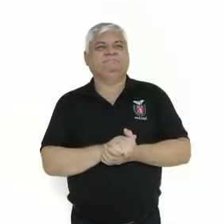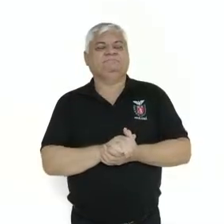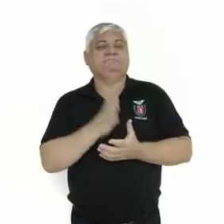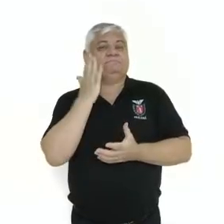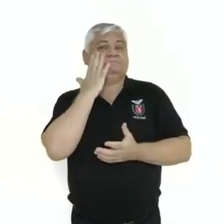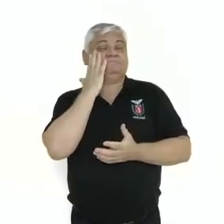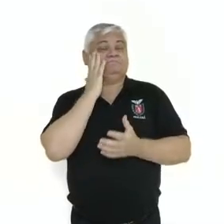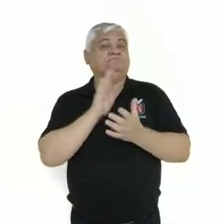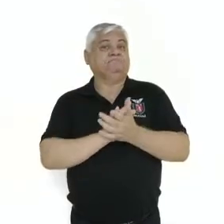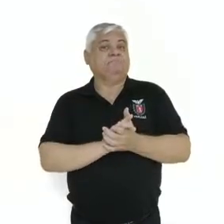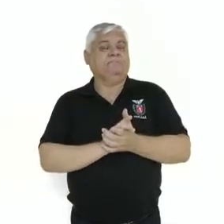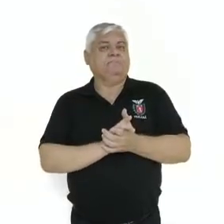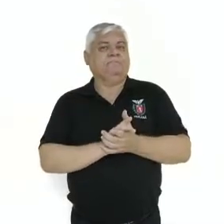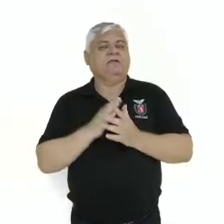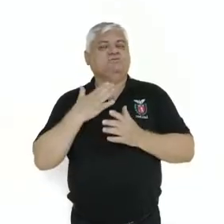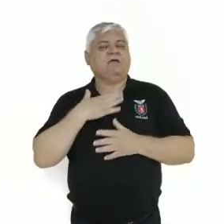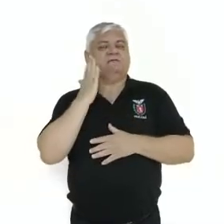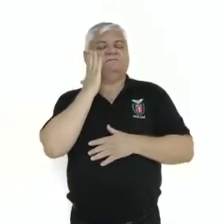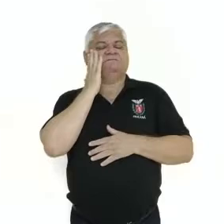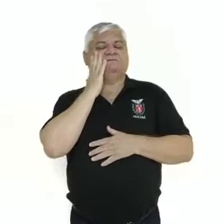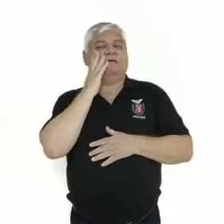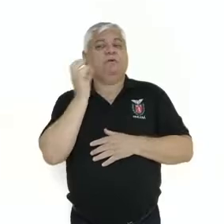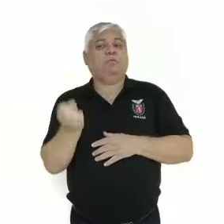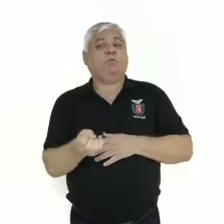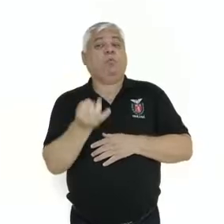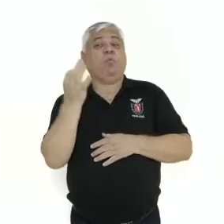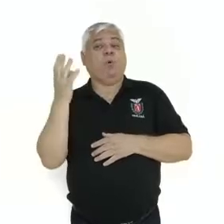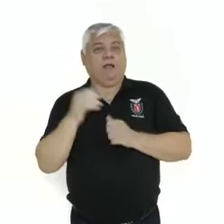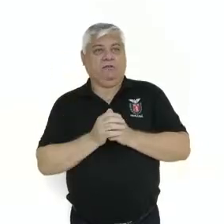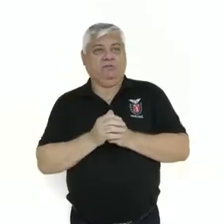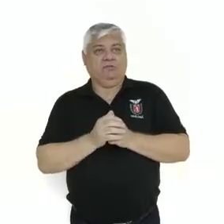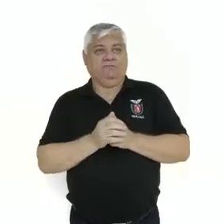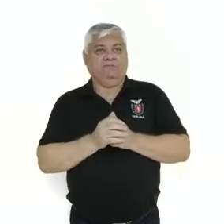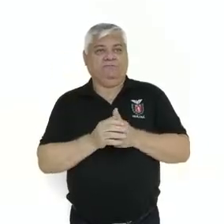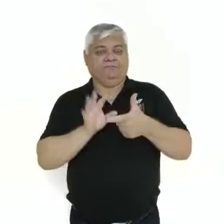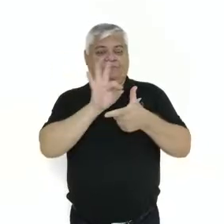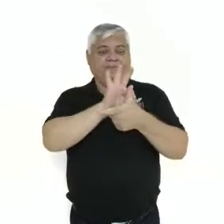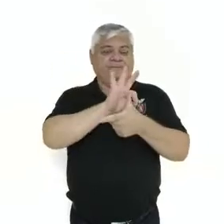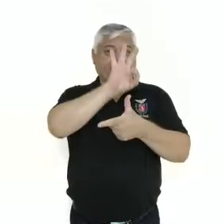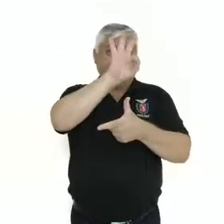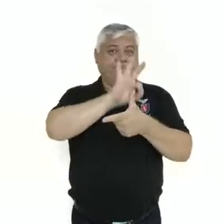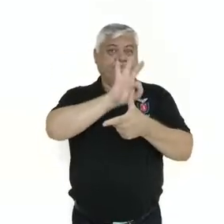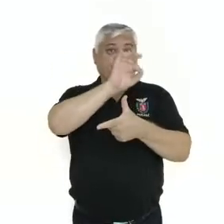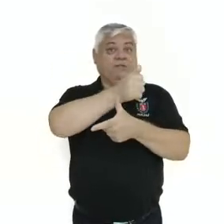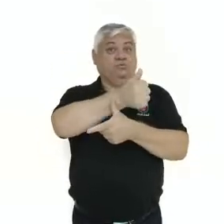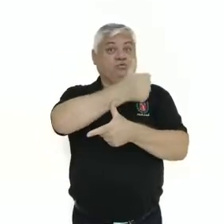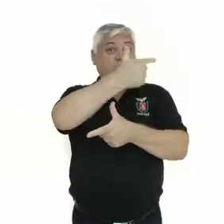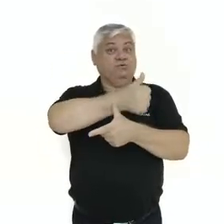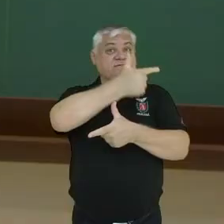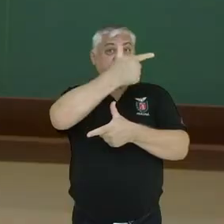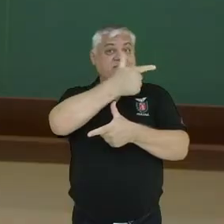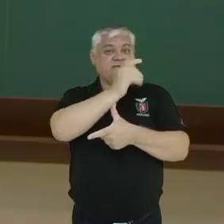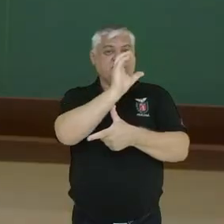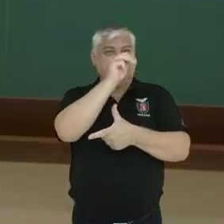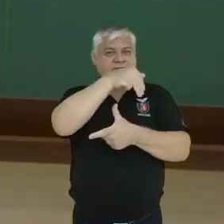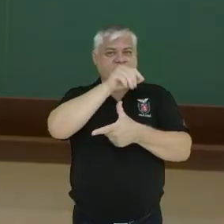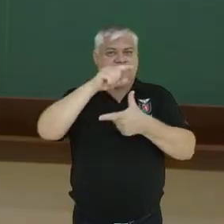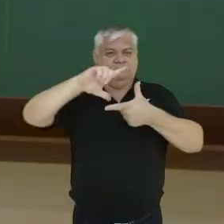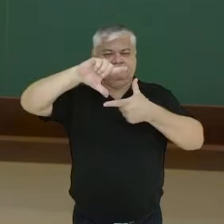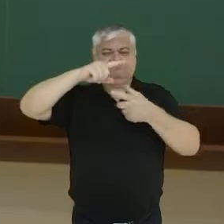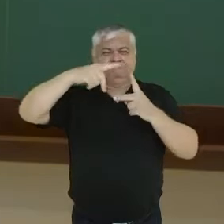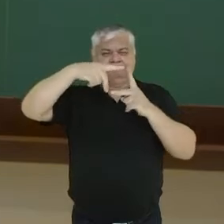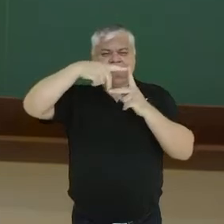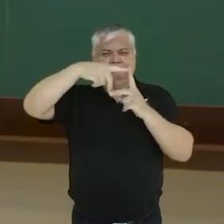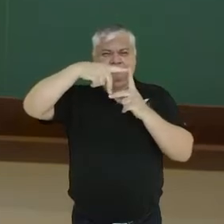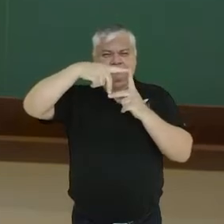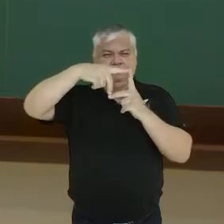Sabendo-se que, então o que que eu sei? Eu sei que a medida do lado de um quadrado é 12 centímetros. Manja o quadradinho? Todos